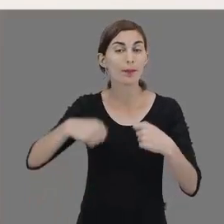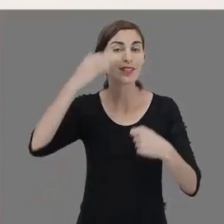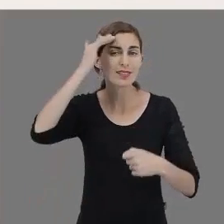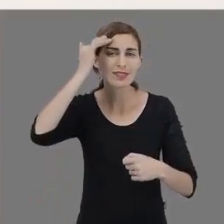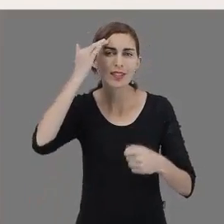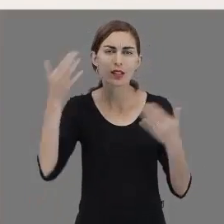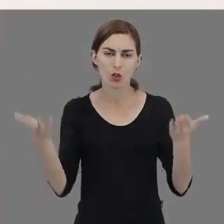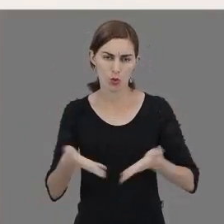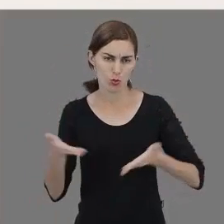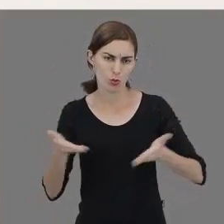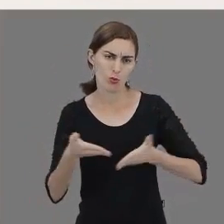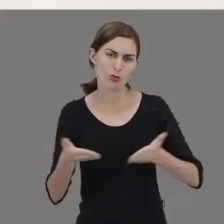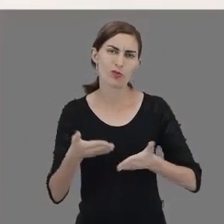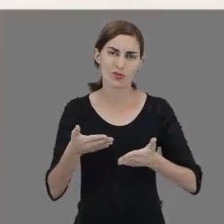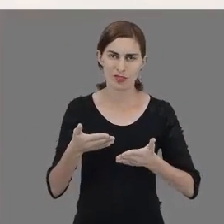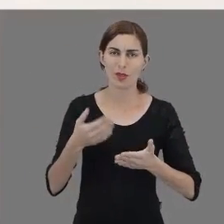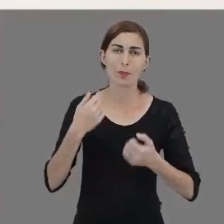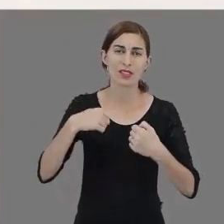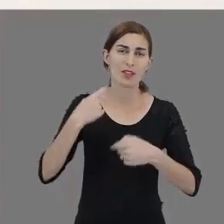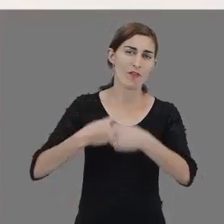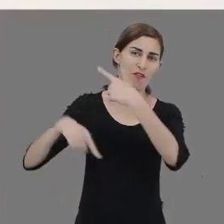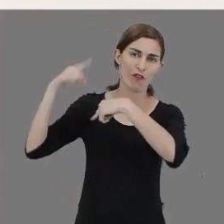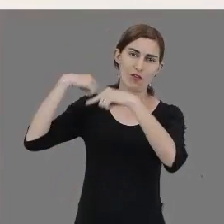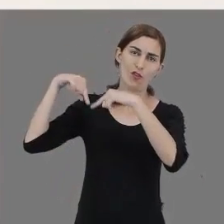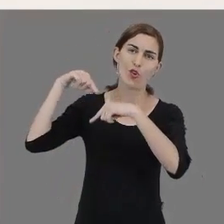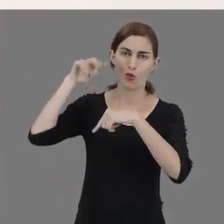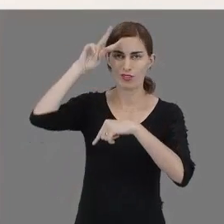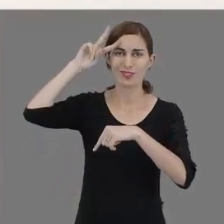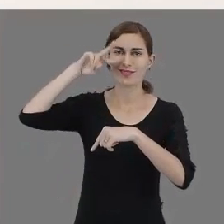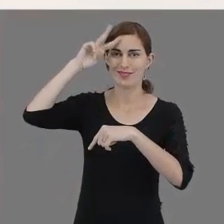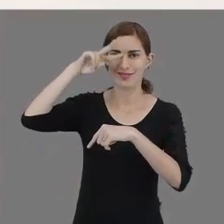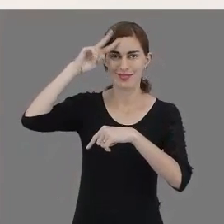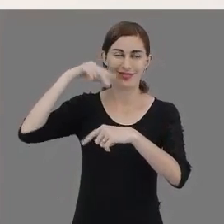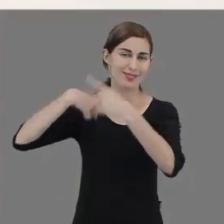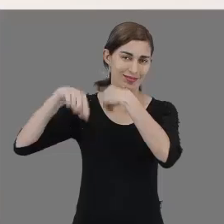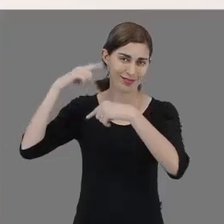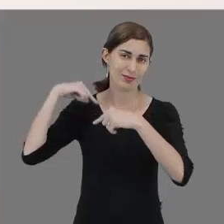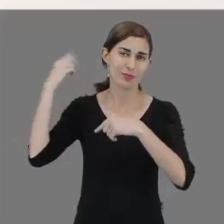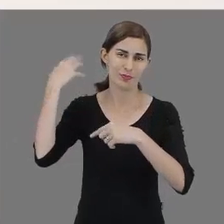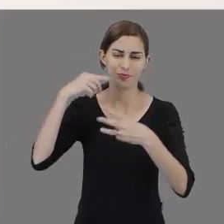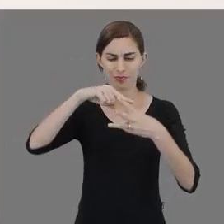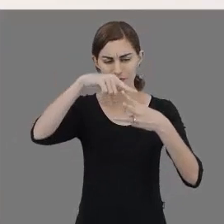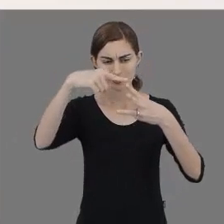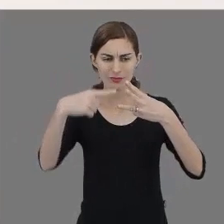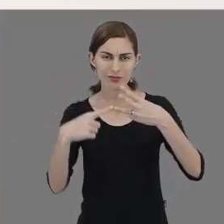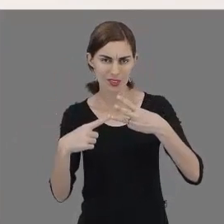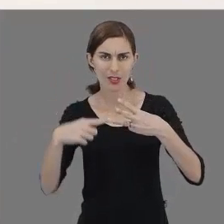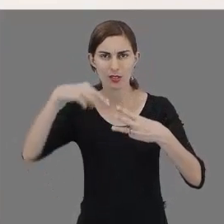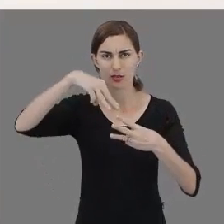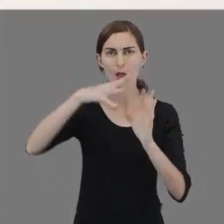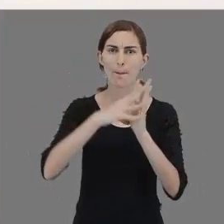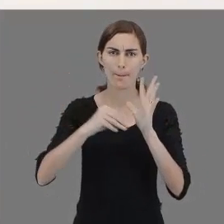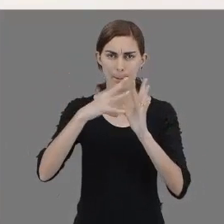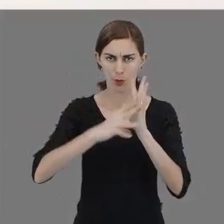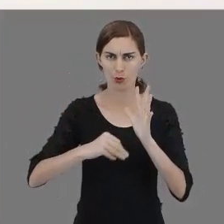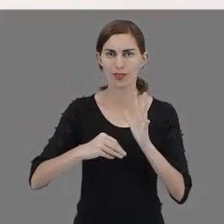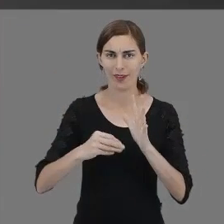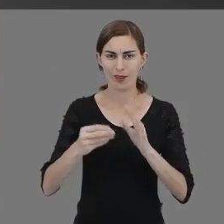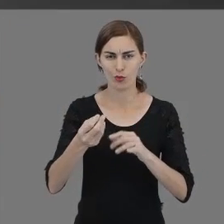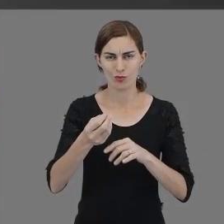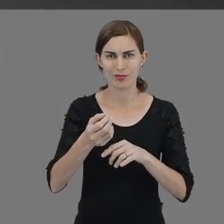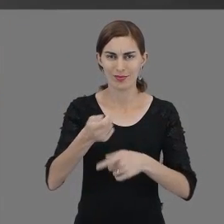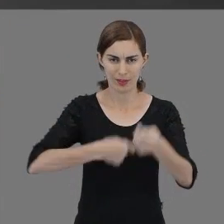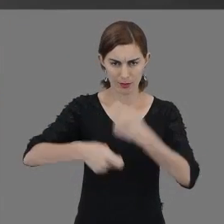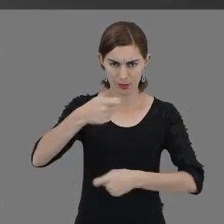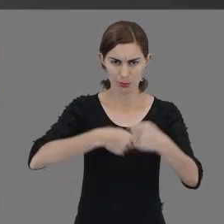está hoje, a gente precisa percorrer um pouco a história. E a gente tem basicamente na história três modelos de administração pública, né? A